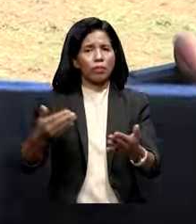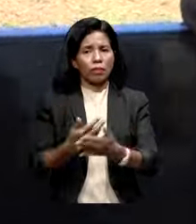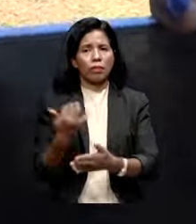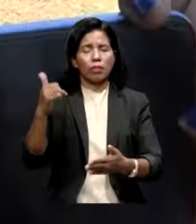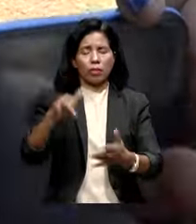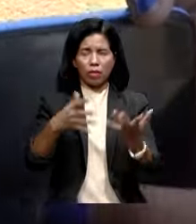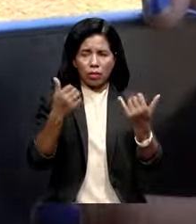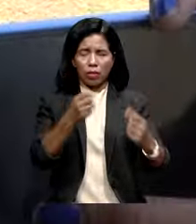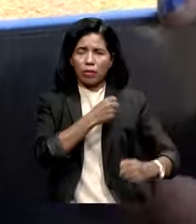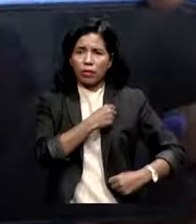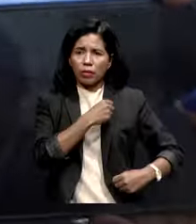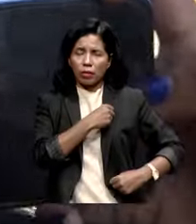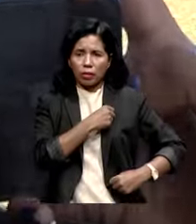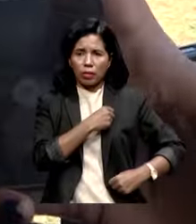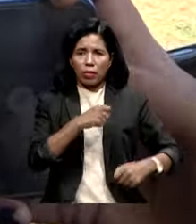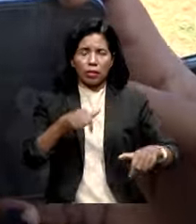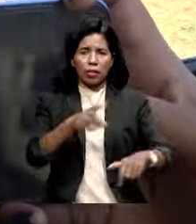agora a parte da Força de Defesa